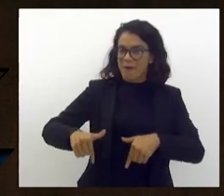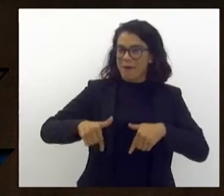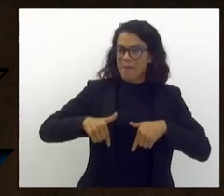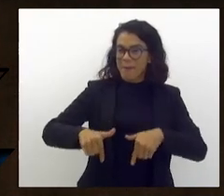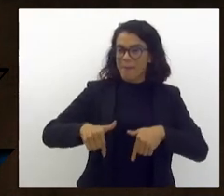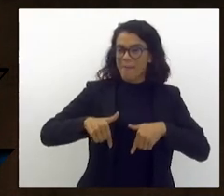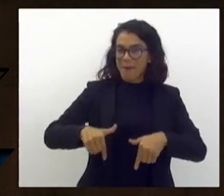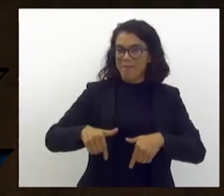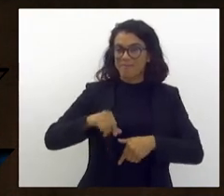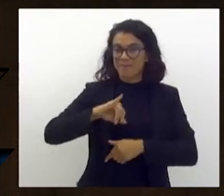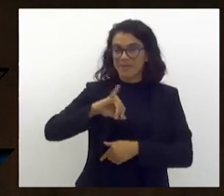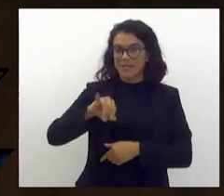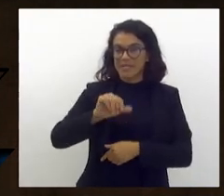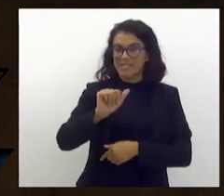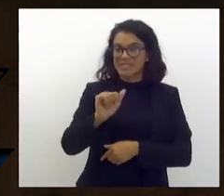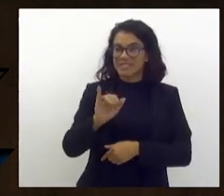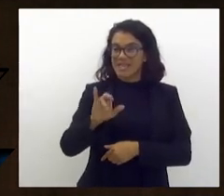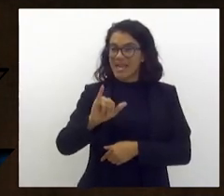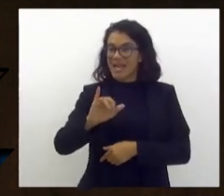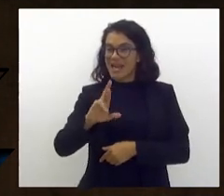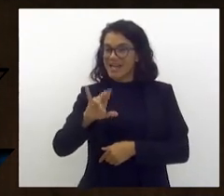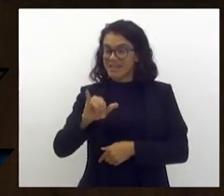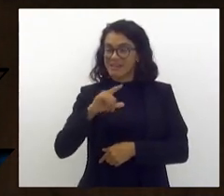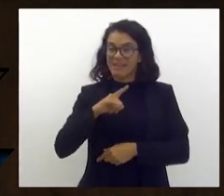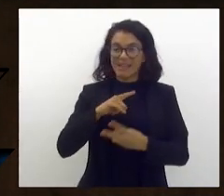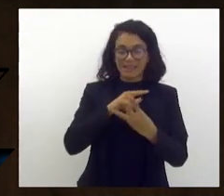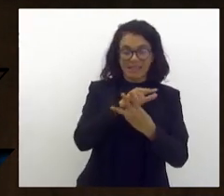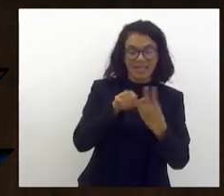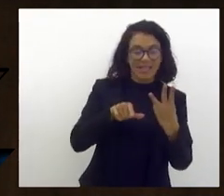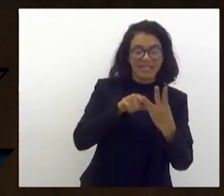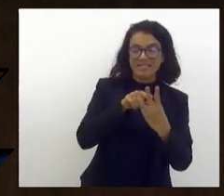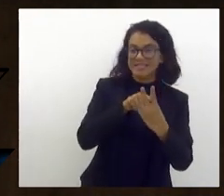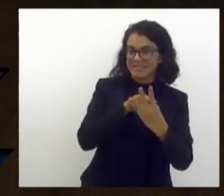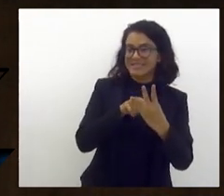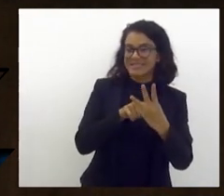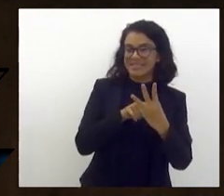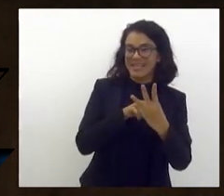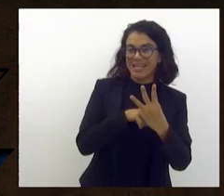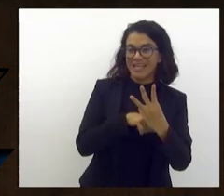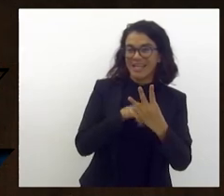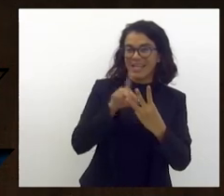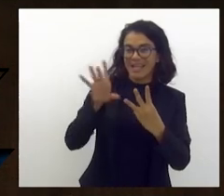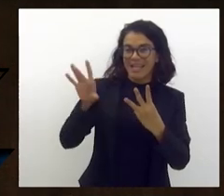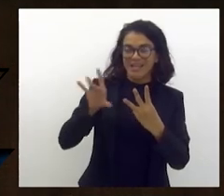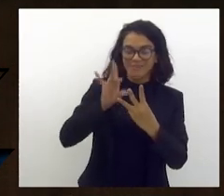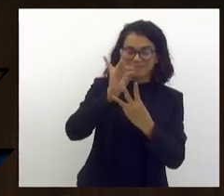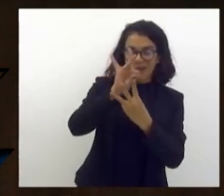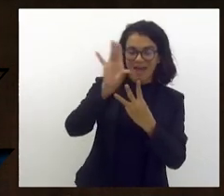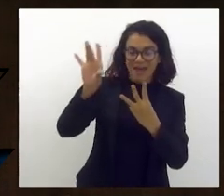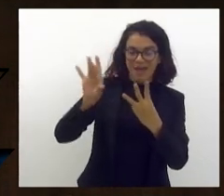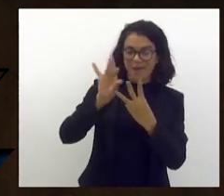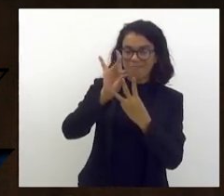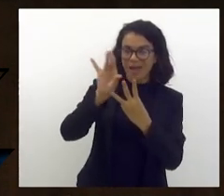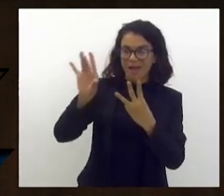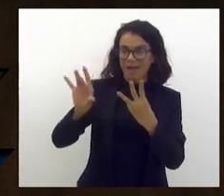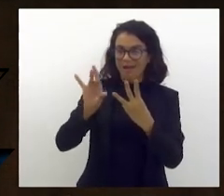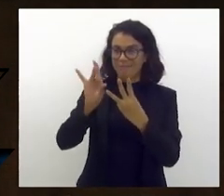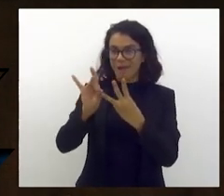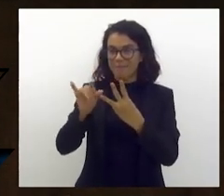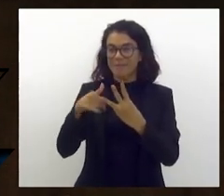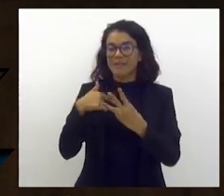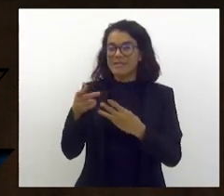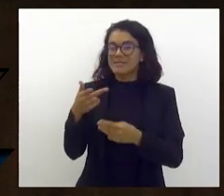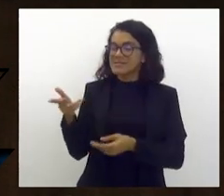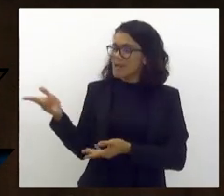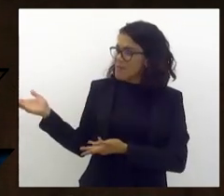Marta Rocha, eu acho que ele tem três clones, três Jaris, né? Porque ele está recebendo as pessoas